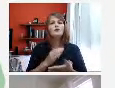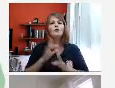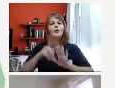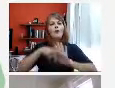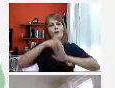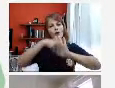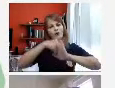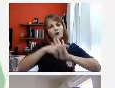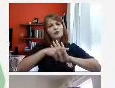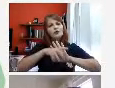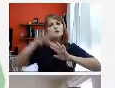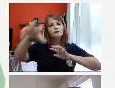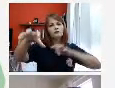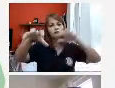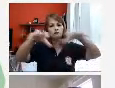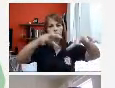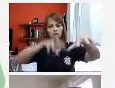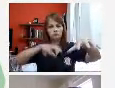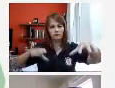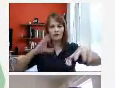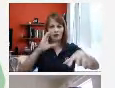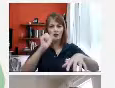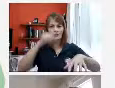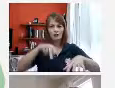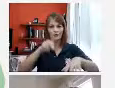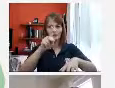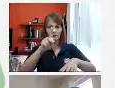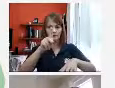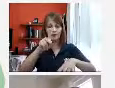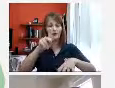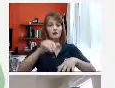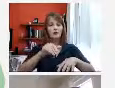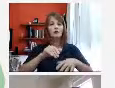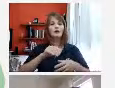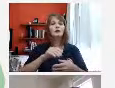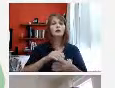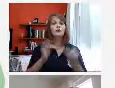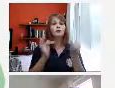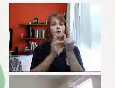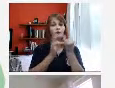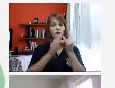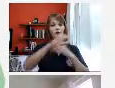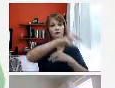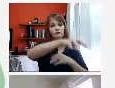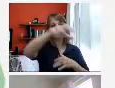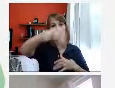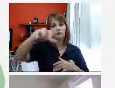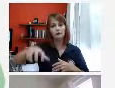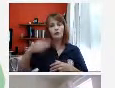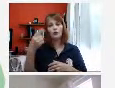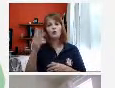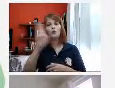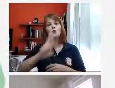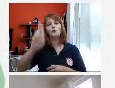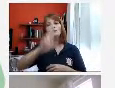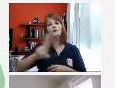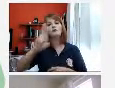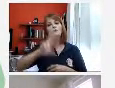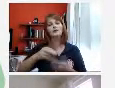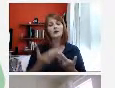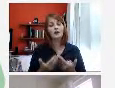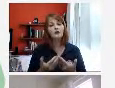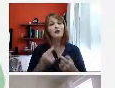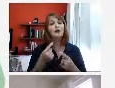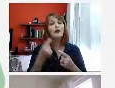vários campi. Na verdade, são três campi do Instituto Federal e um campus de uma universidade de Catalão. Então, na verdade,